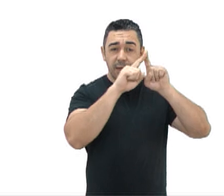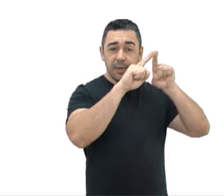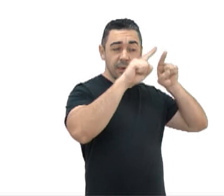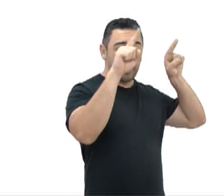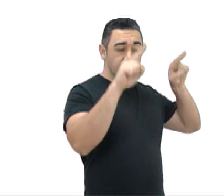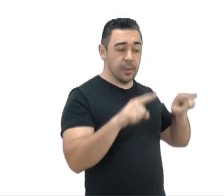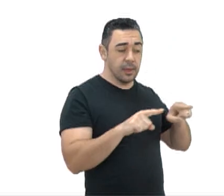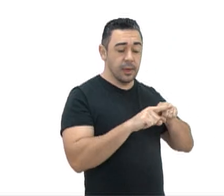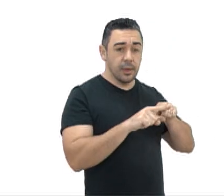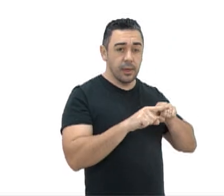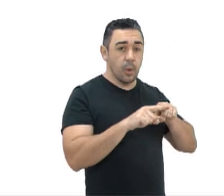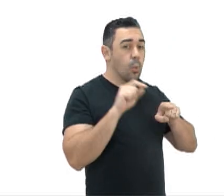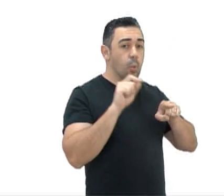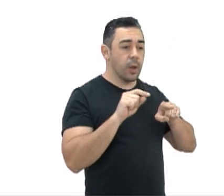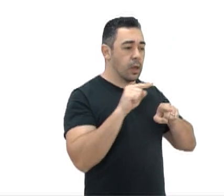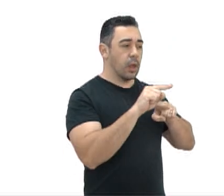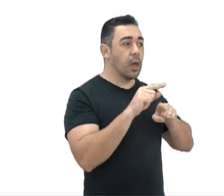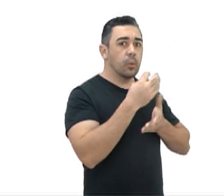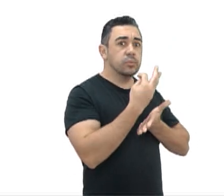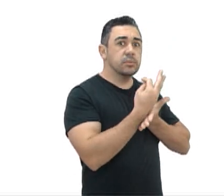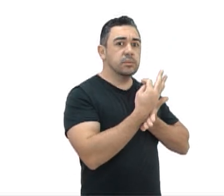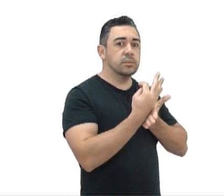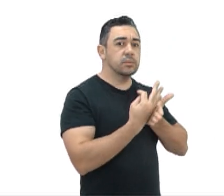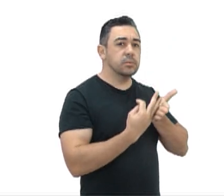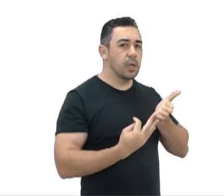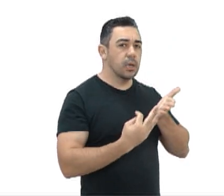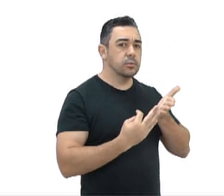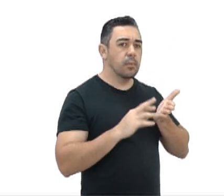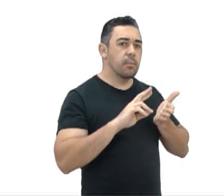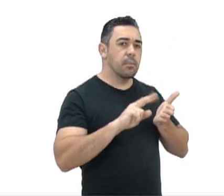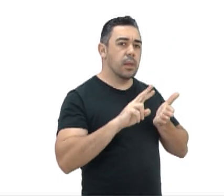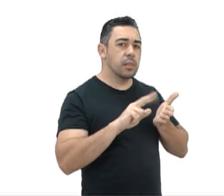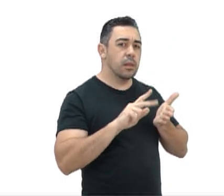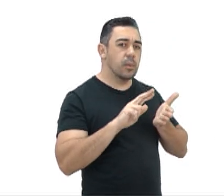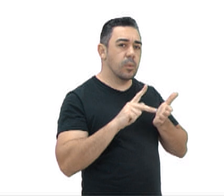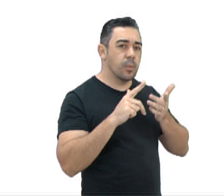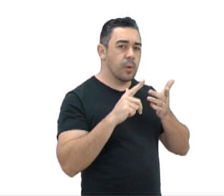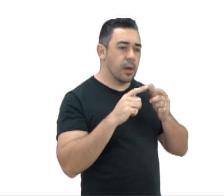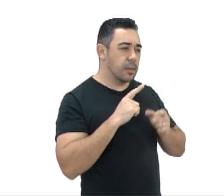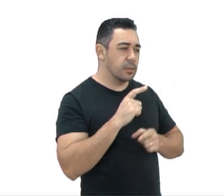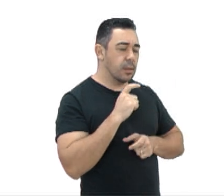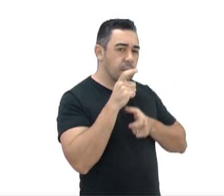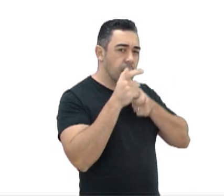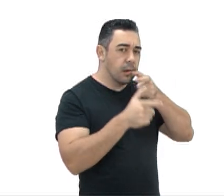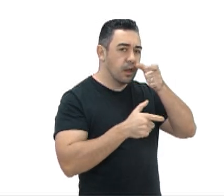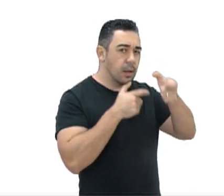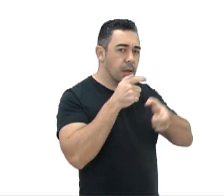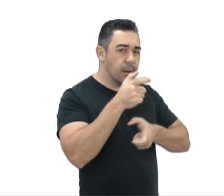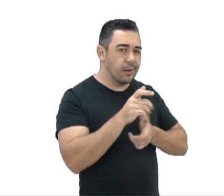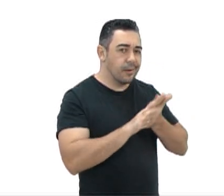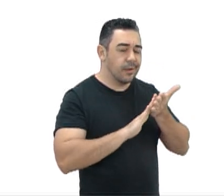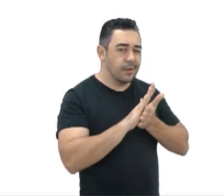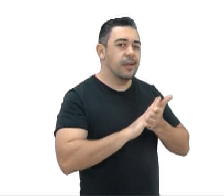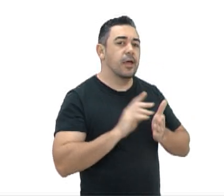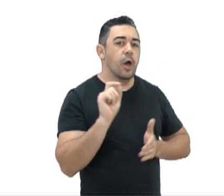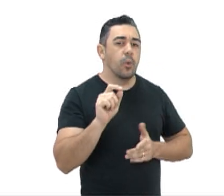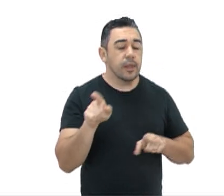texto não verbal. Tela de pintura. Nós vamos exercitar a capacidade